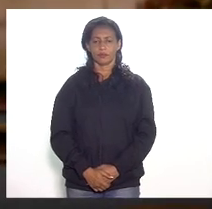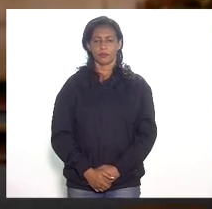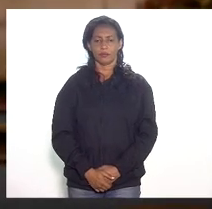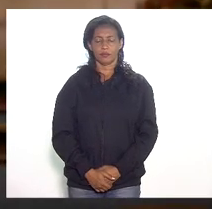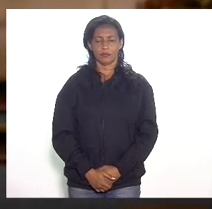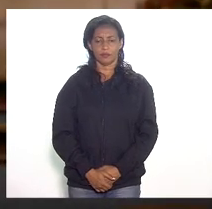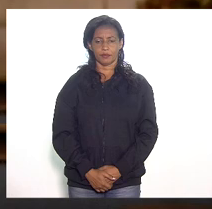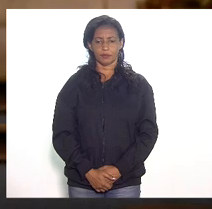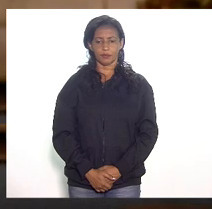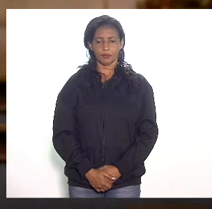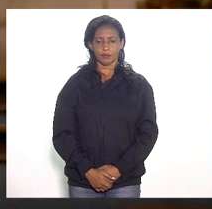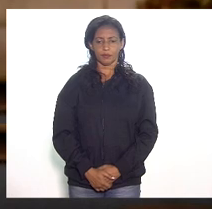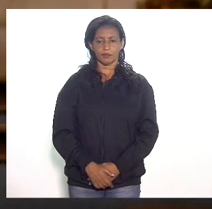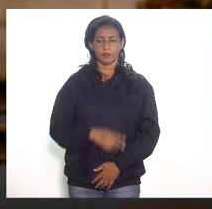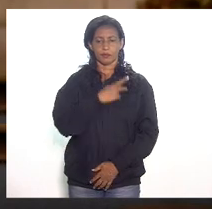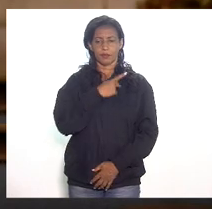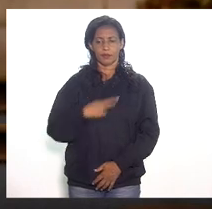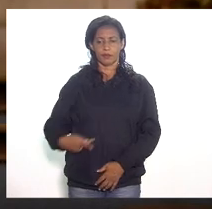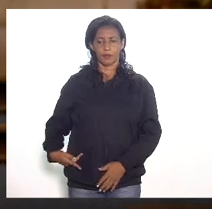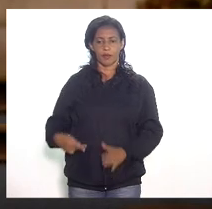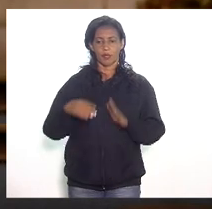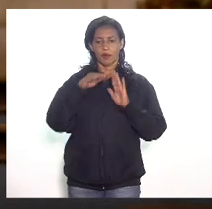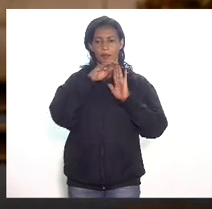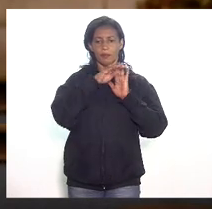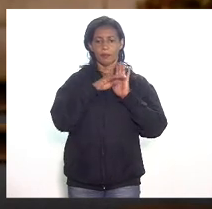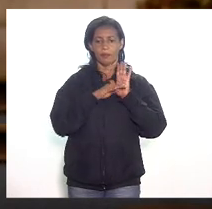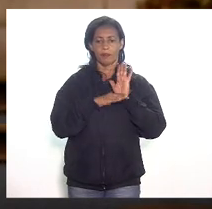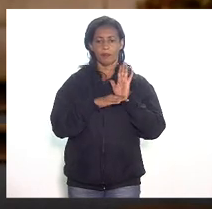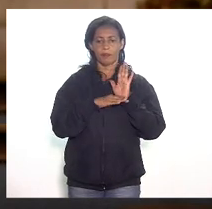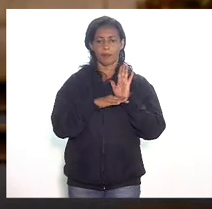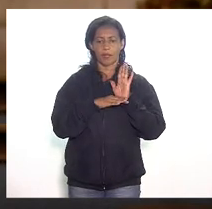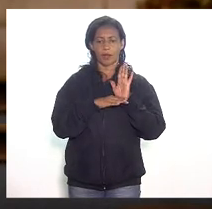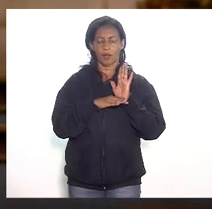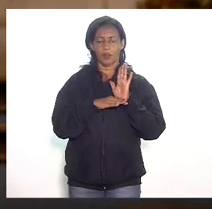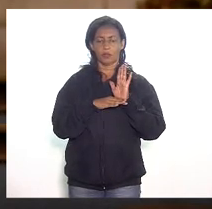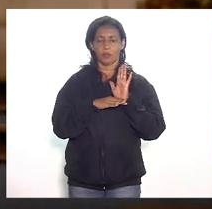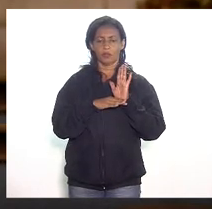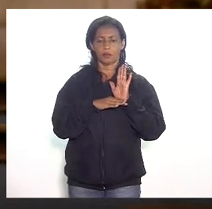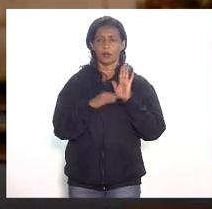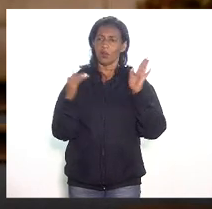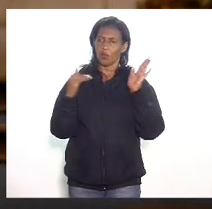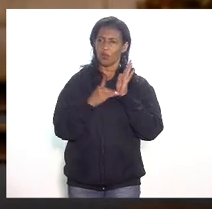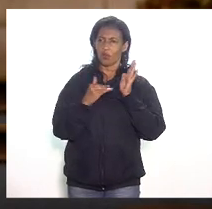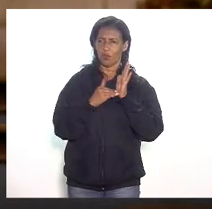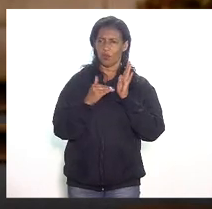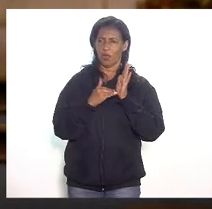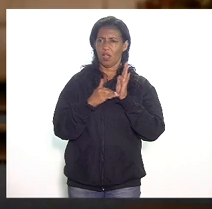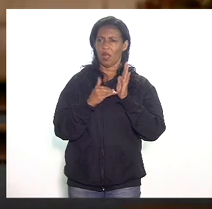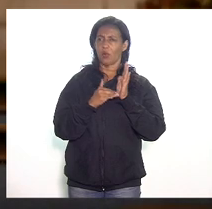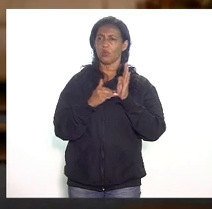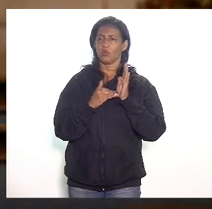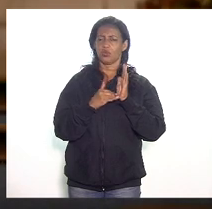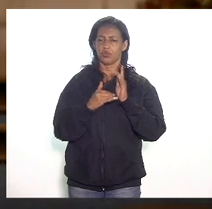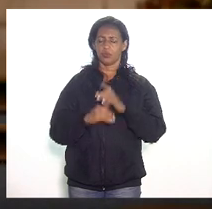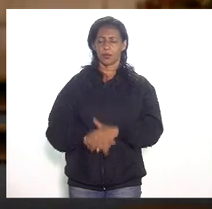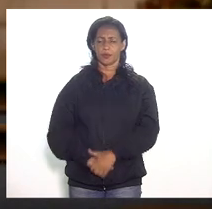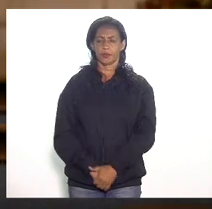Senhor presidente, pela ordem. Pela ordem, deputado. Deixa eu acabar, vou votar aqui a última. É só um pequeno